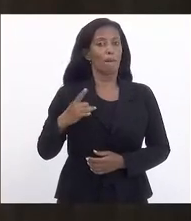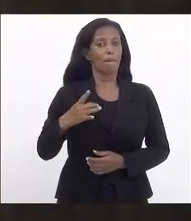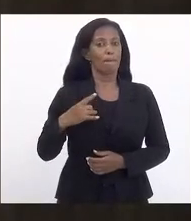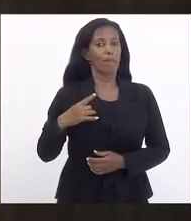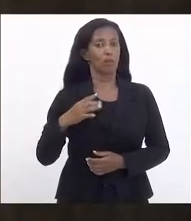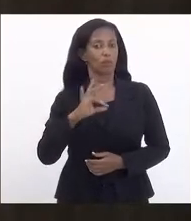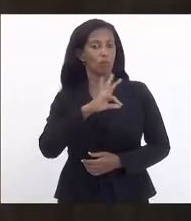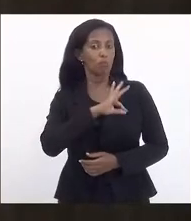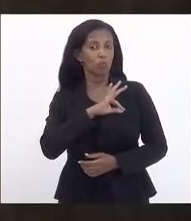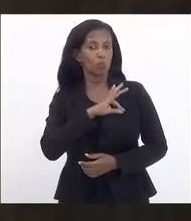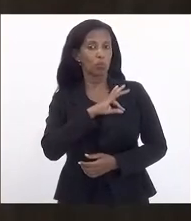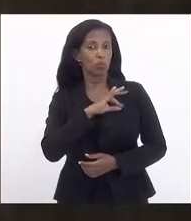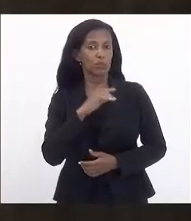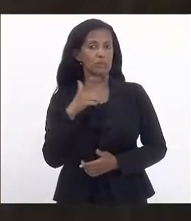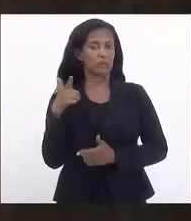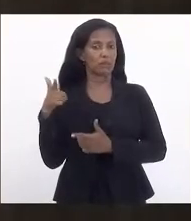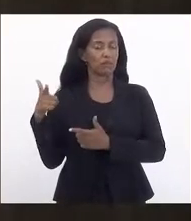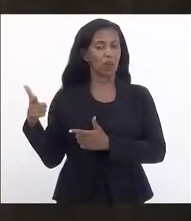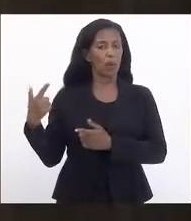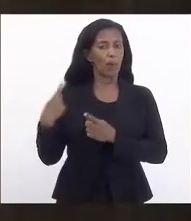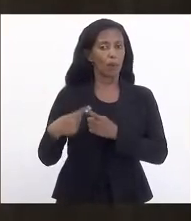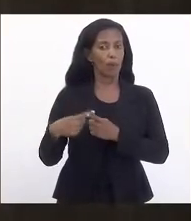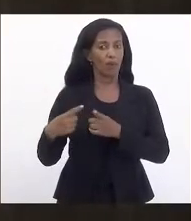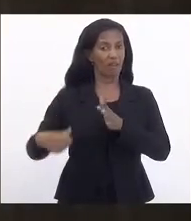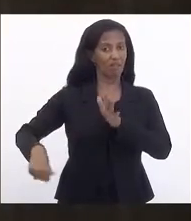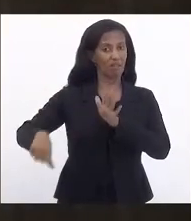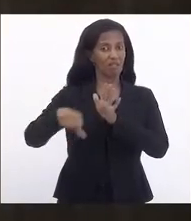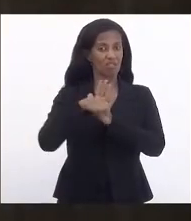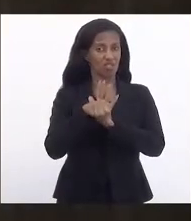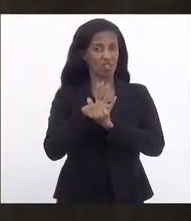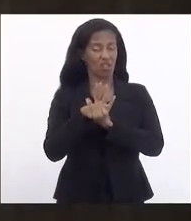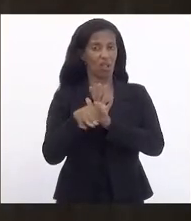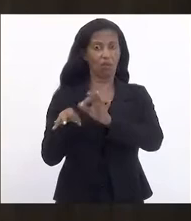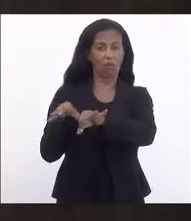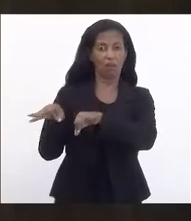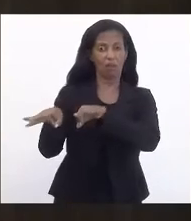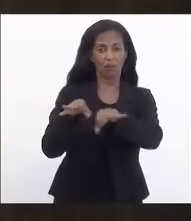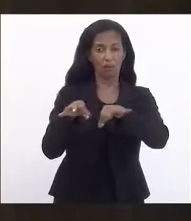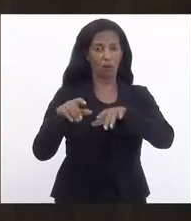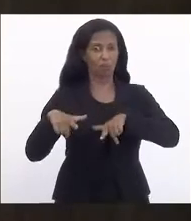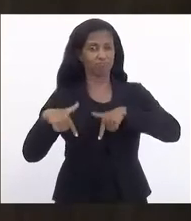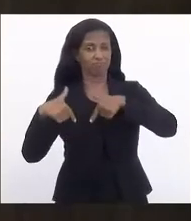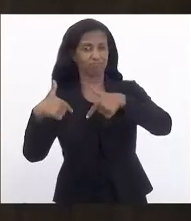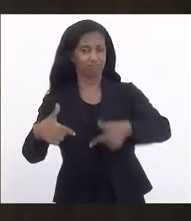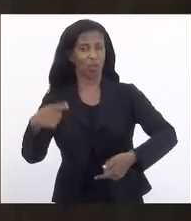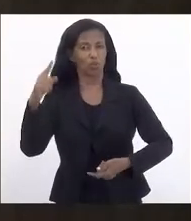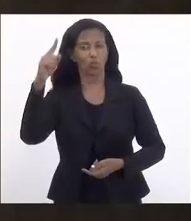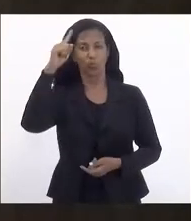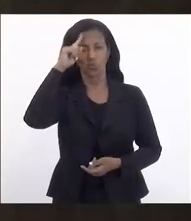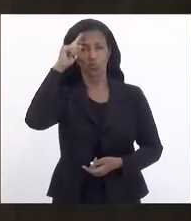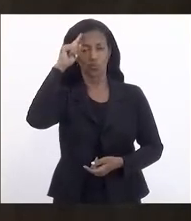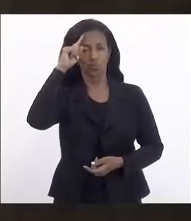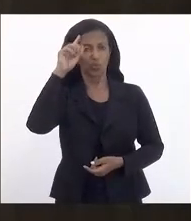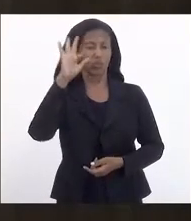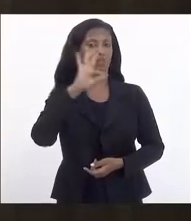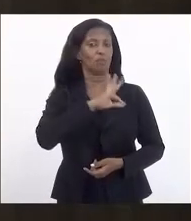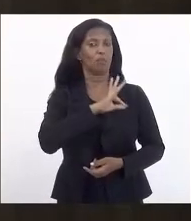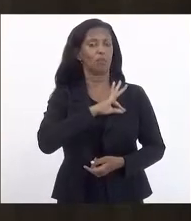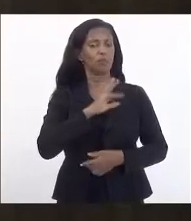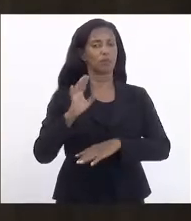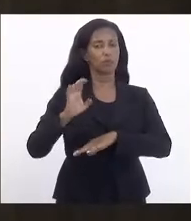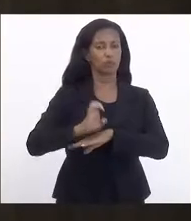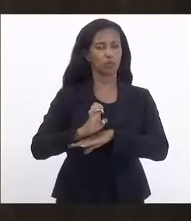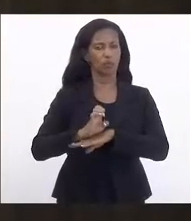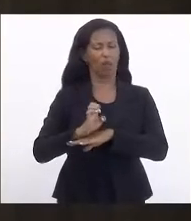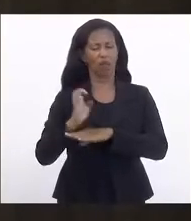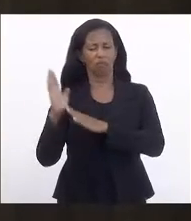retaliação que apesar de ilegal configura a forma de agir cotidiana das polícias do estado de